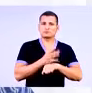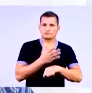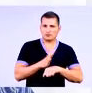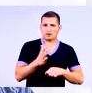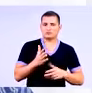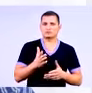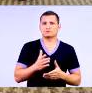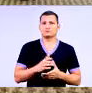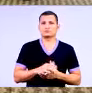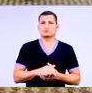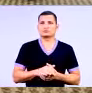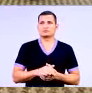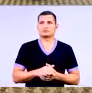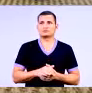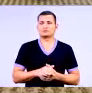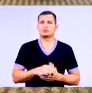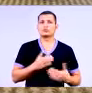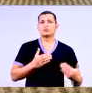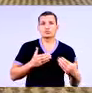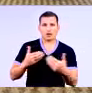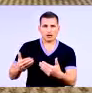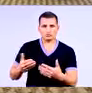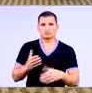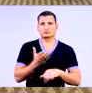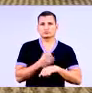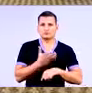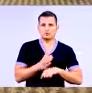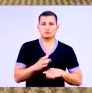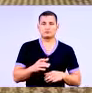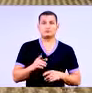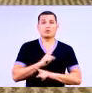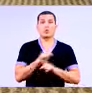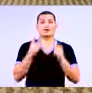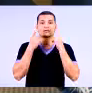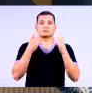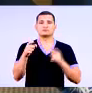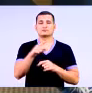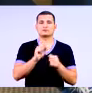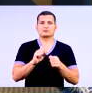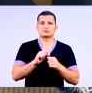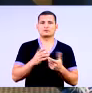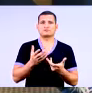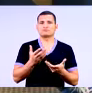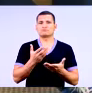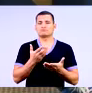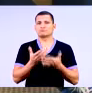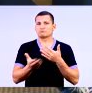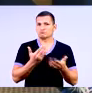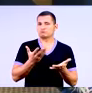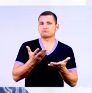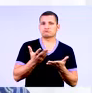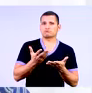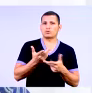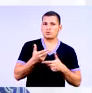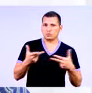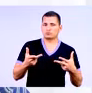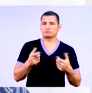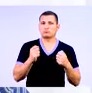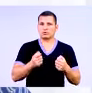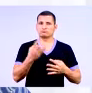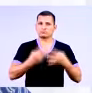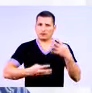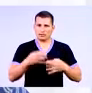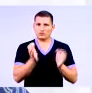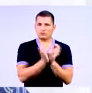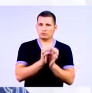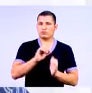assim, e no transcorrer dessas atividades, não é interessante que você venha gerar alguma situação ou coisa do tipo que venha prejudicar a equipe ou que